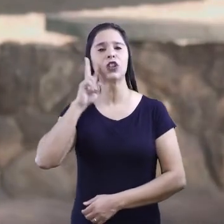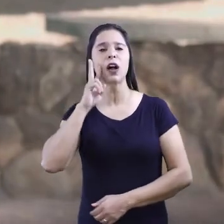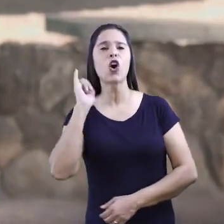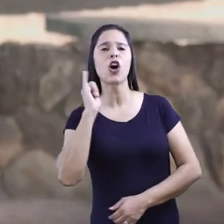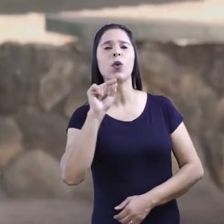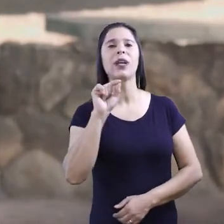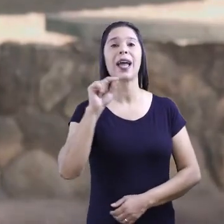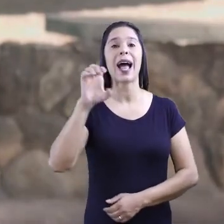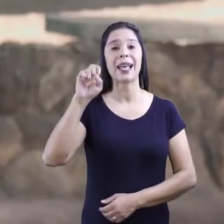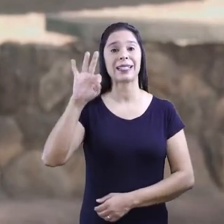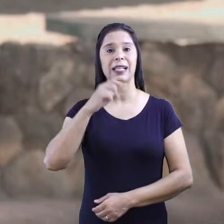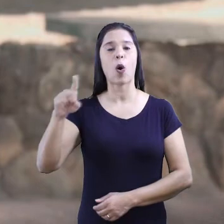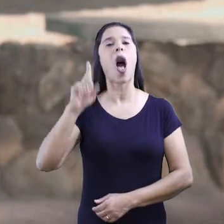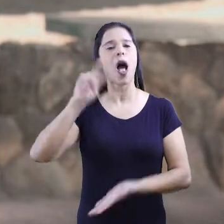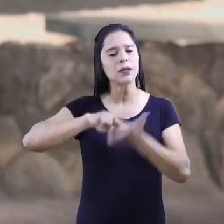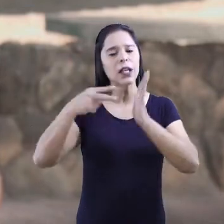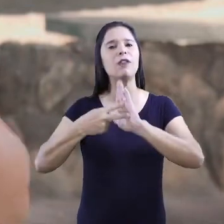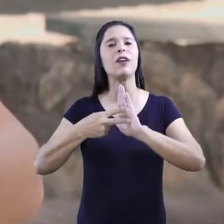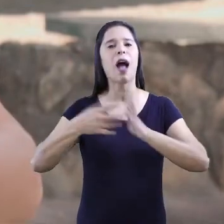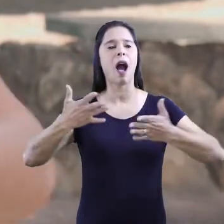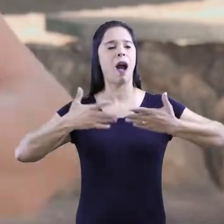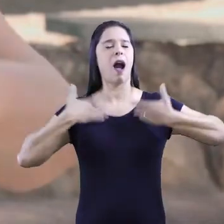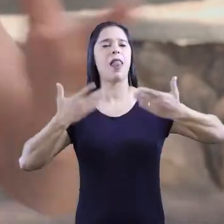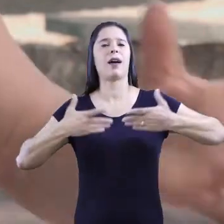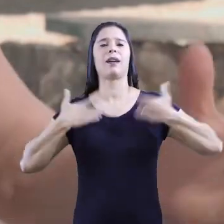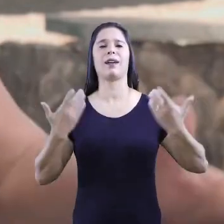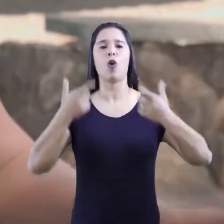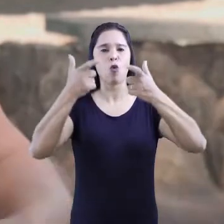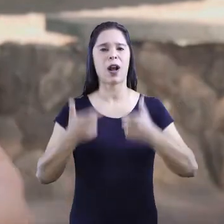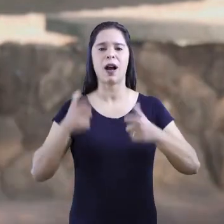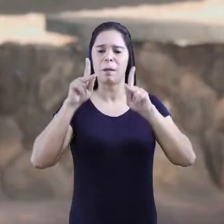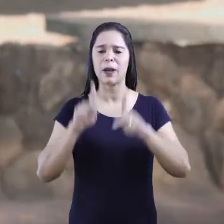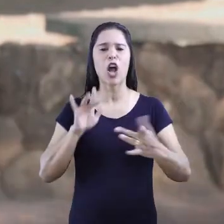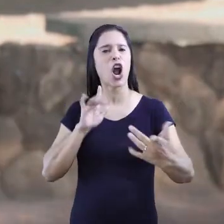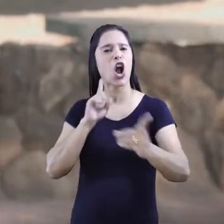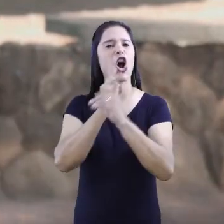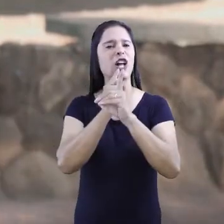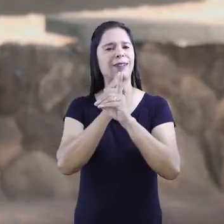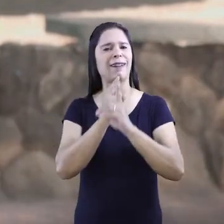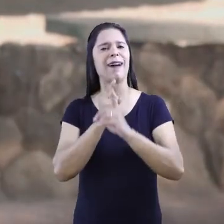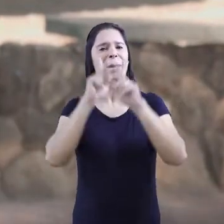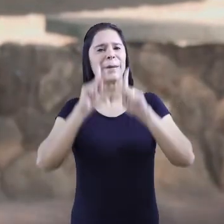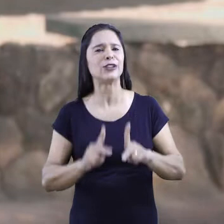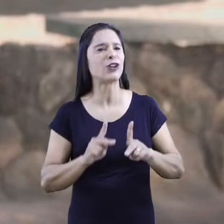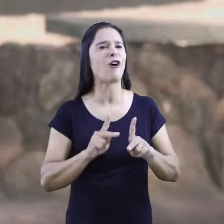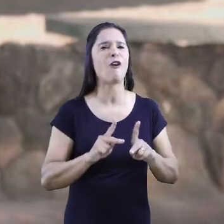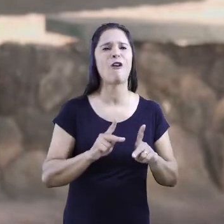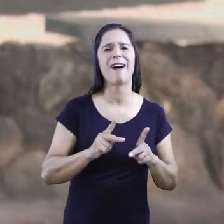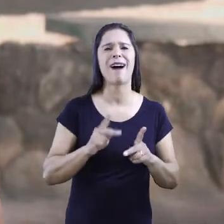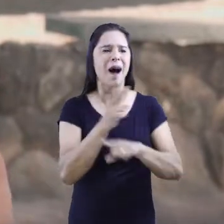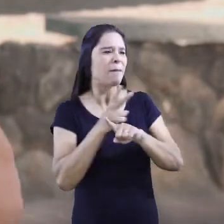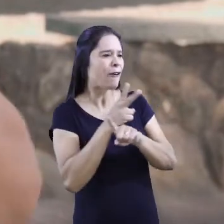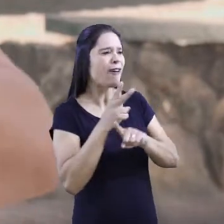relatos orais da época, você vê que a estação era alegria, era onde as pessoas se encontravam,